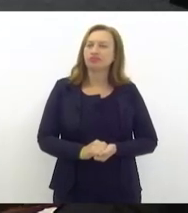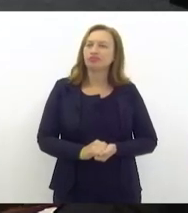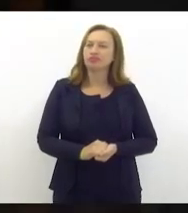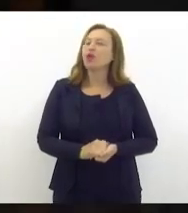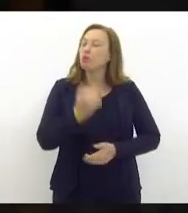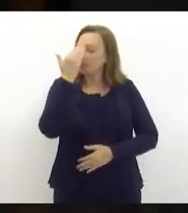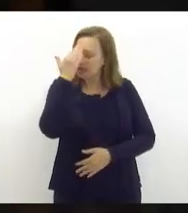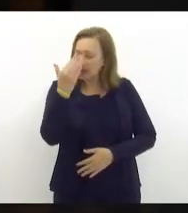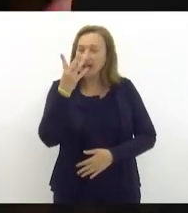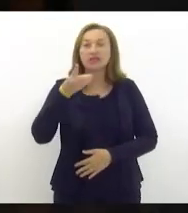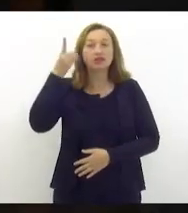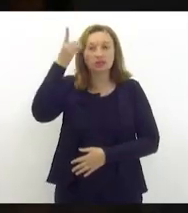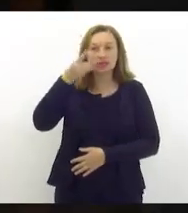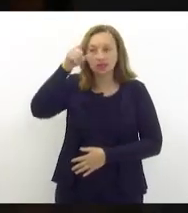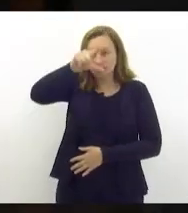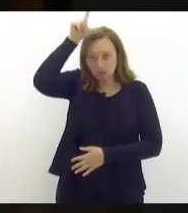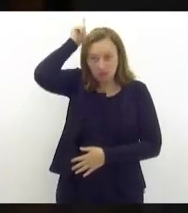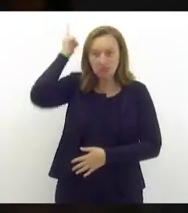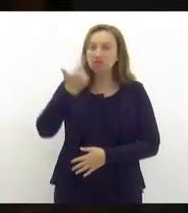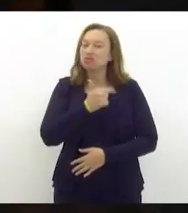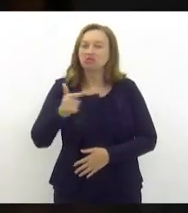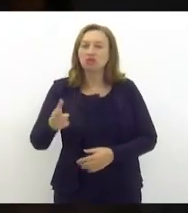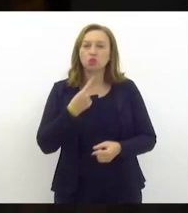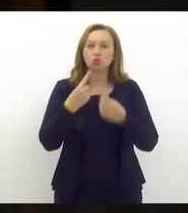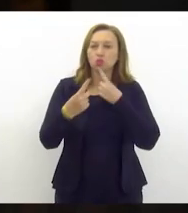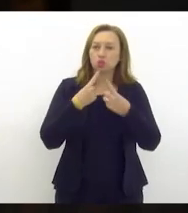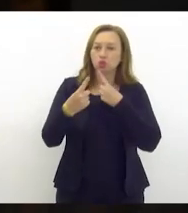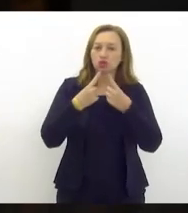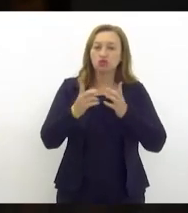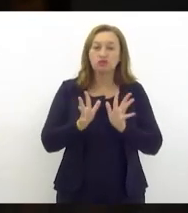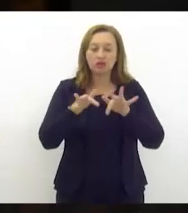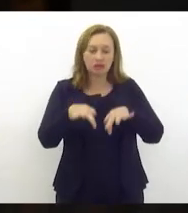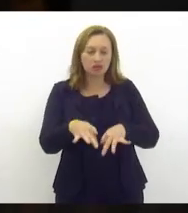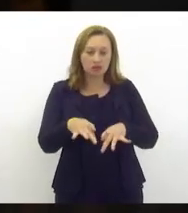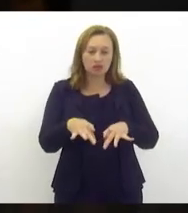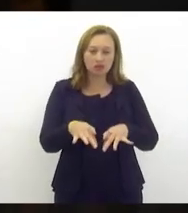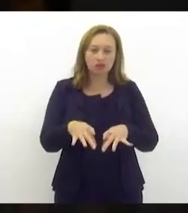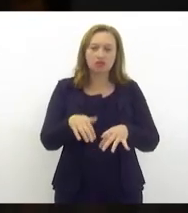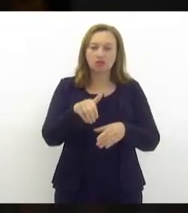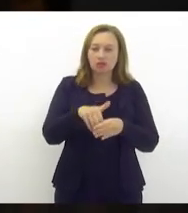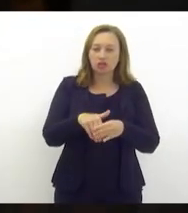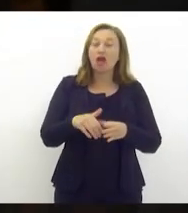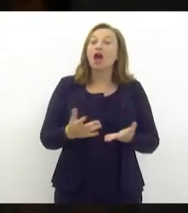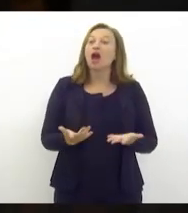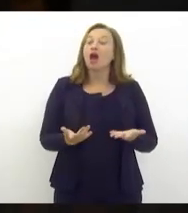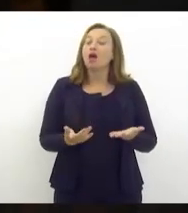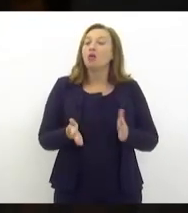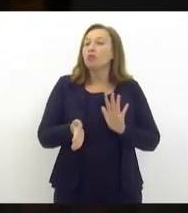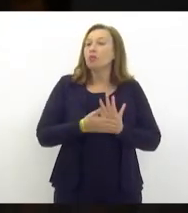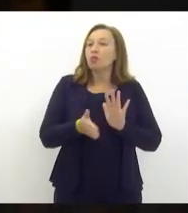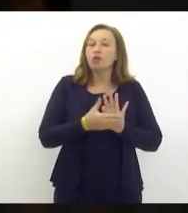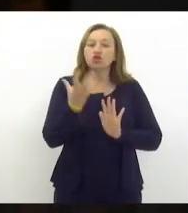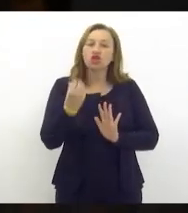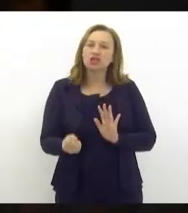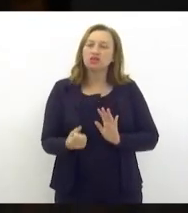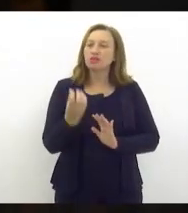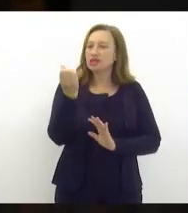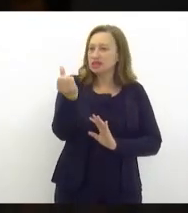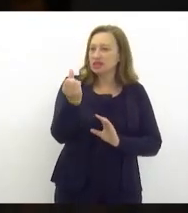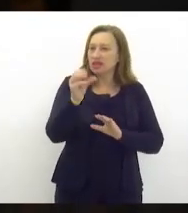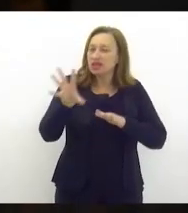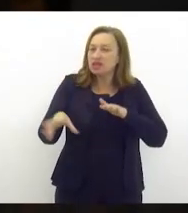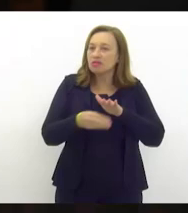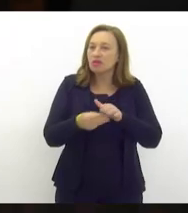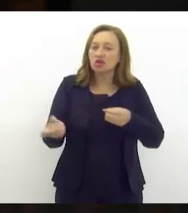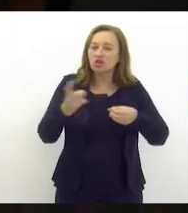Muito obrigado, deputado Luiz Paulo. Não havendo mais quem queira discutir, encerrada a discussão, a presente proposta recebeu 6